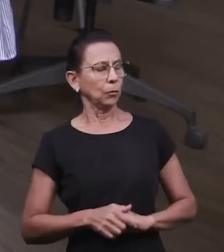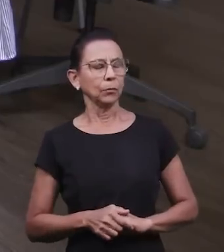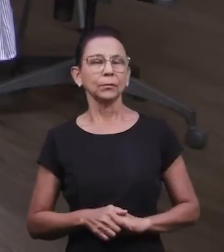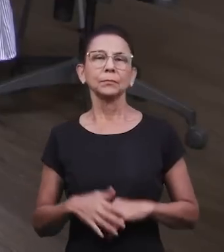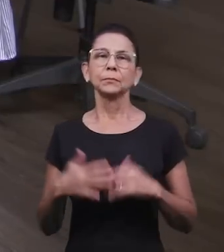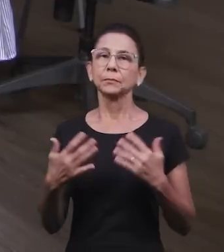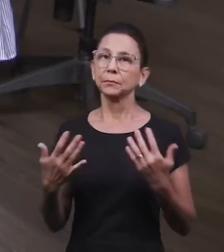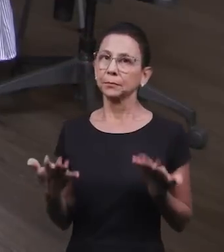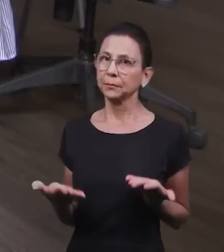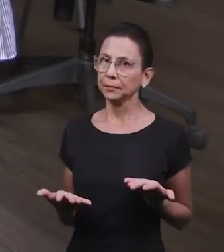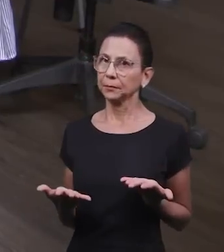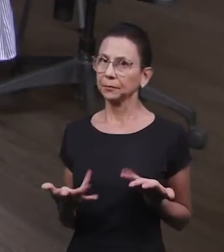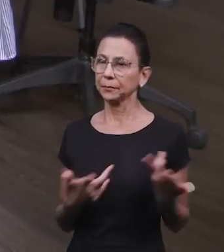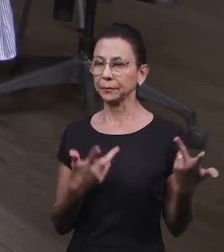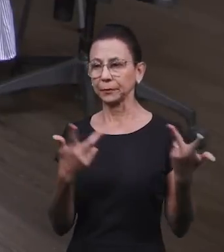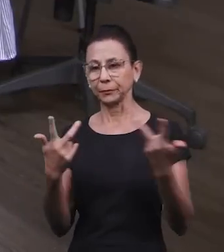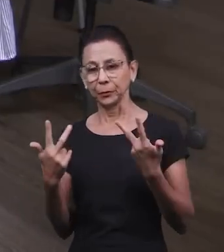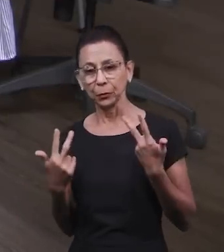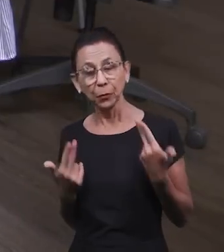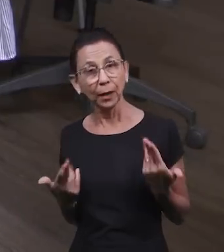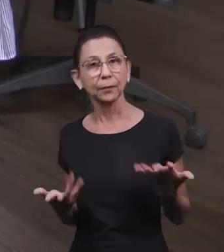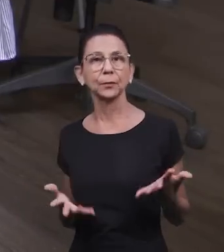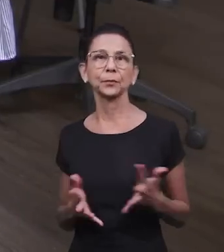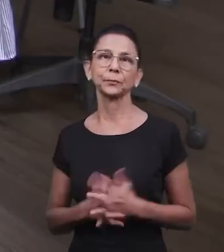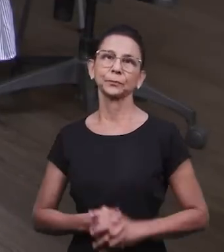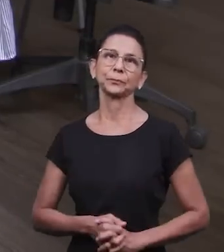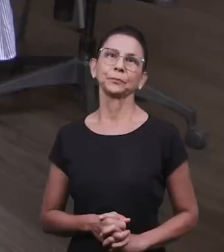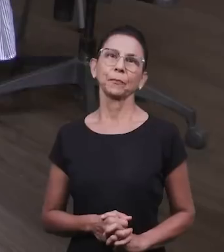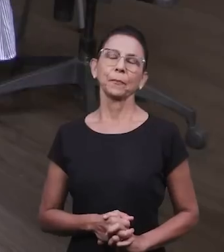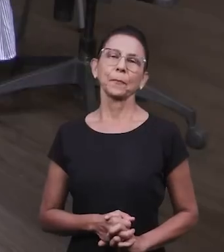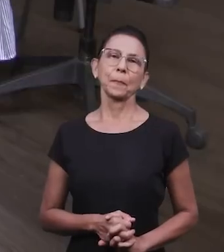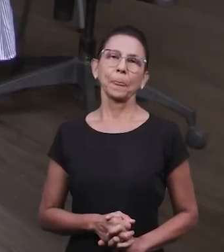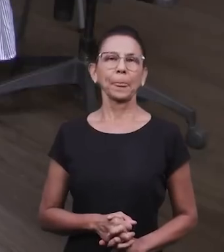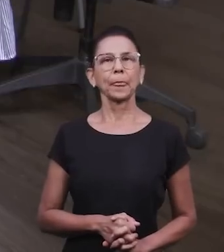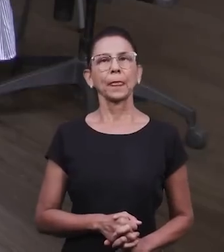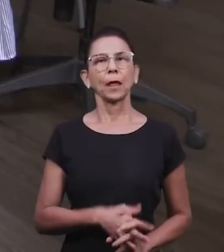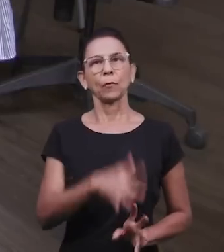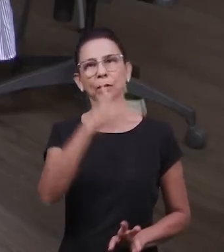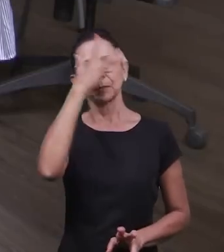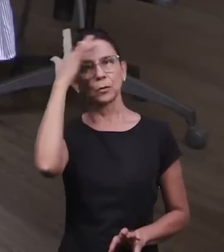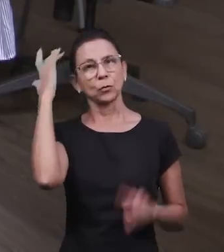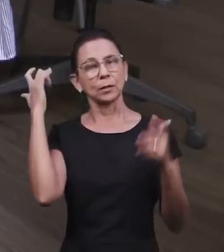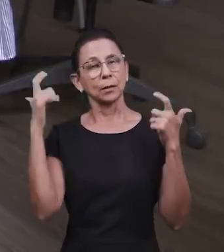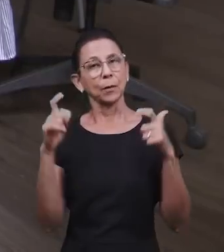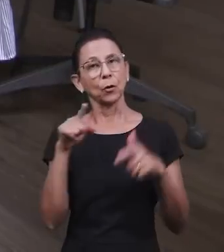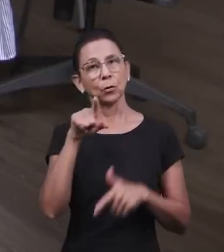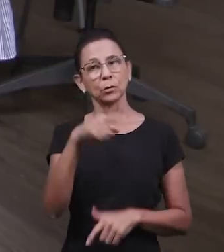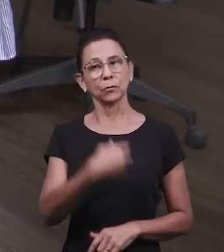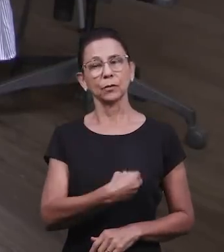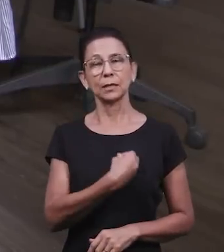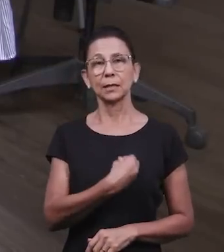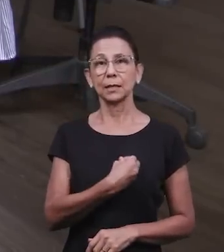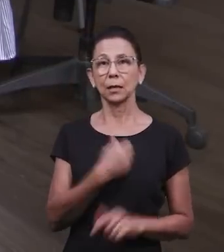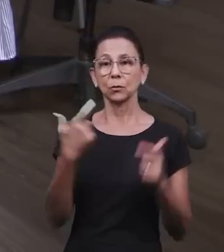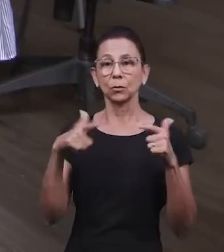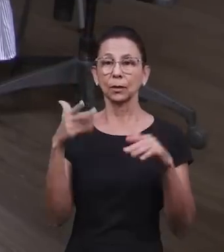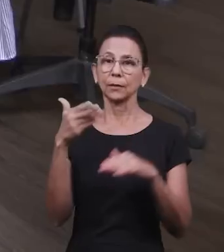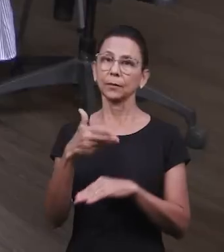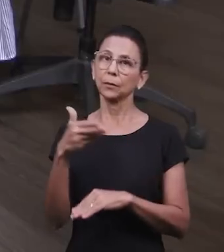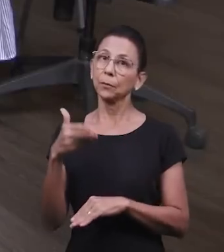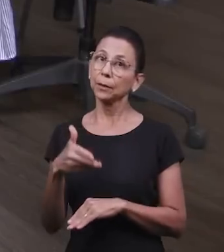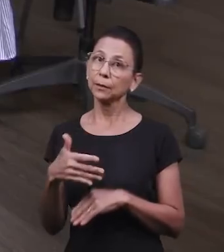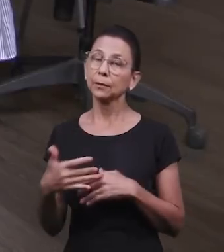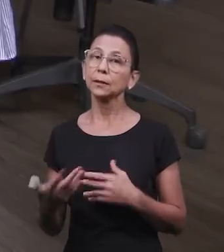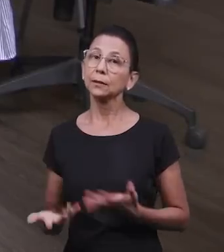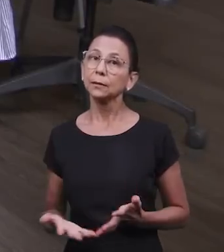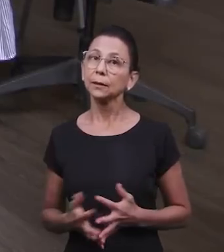postes do bairro. E isso serve para localização, porque as pessoas vão saber onde você está, onde você frequenta, isso de um ponto de vista